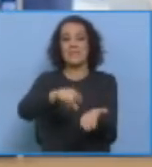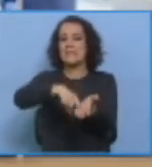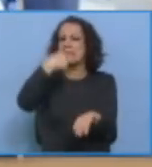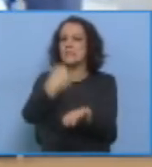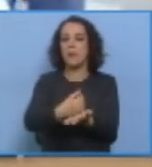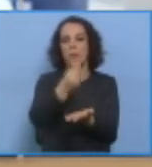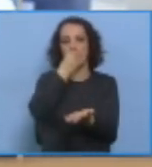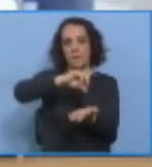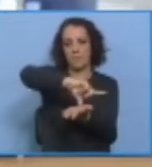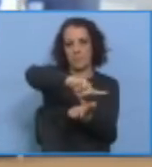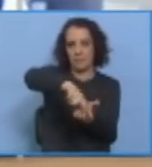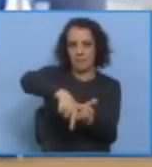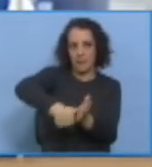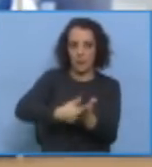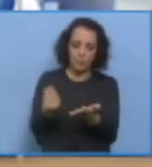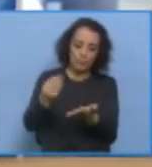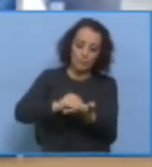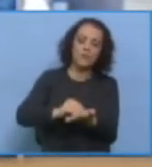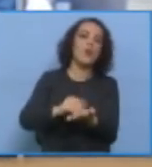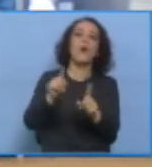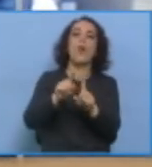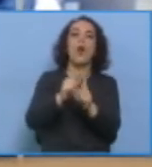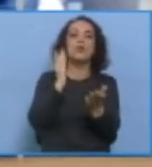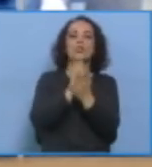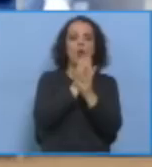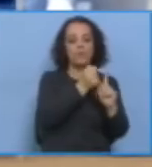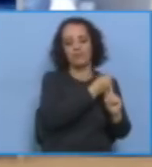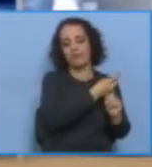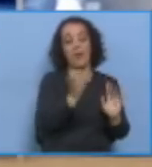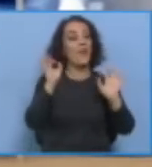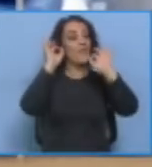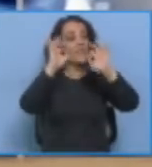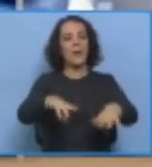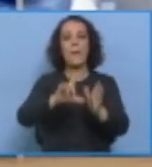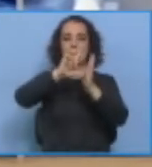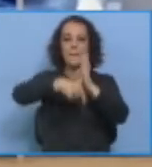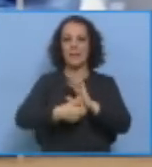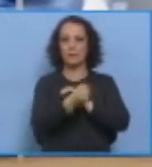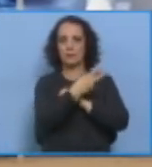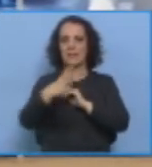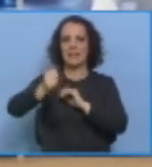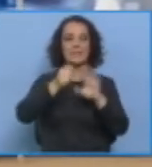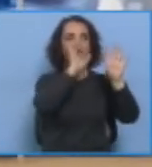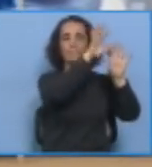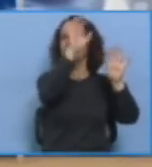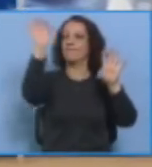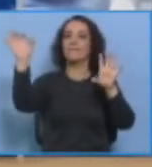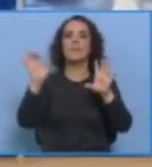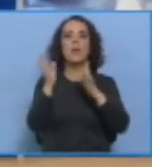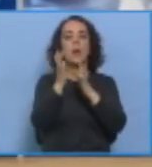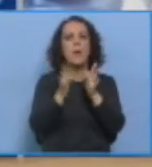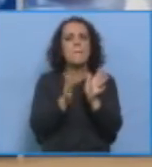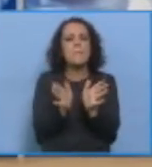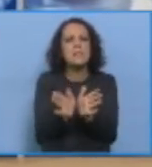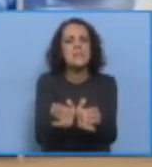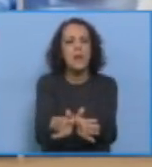sempre com um motivo de presépio. Portanto, no final da escolaridade teremos 15 pratos de presume-se, o que é um sinal lindíssimo.